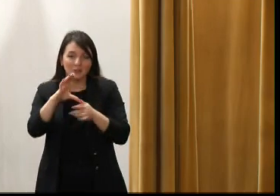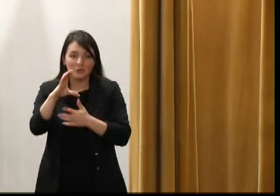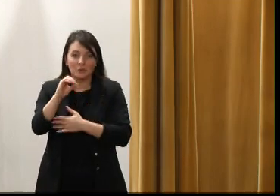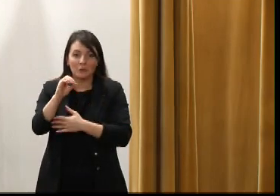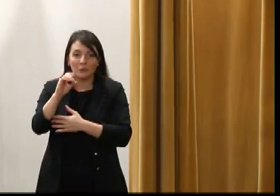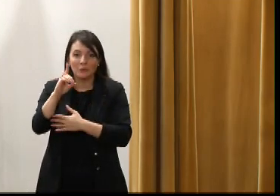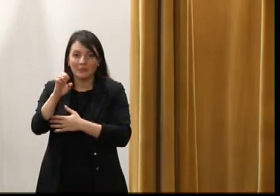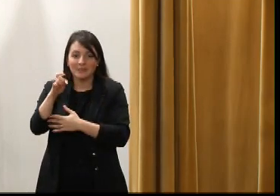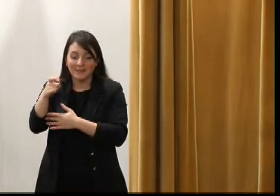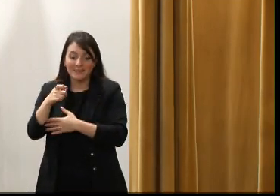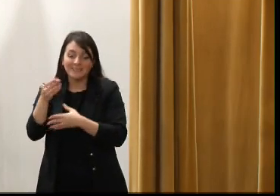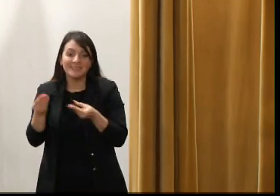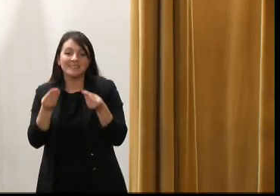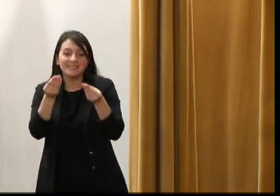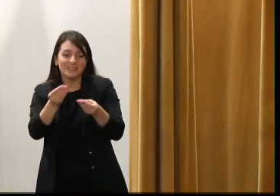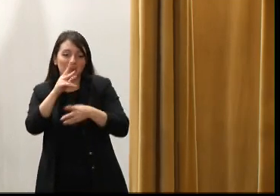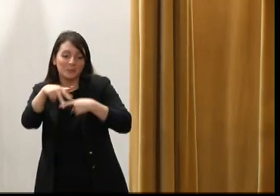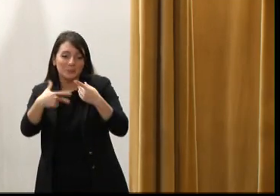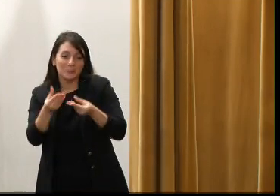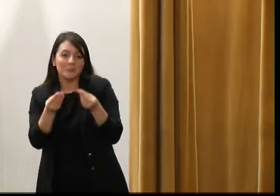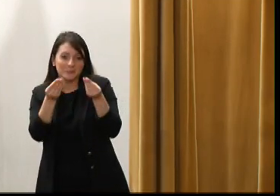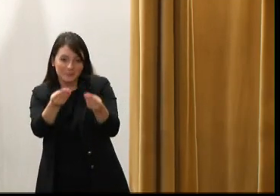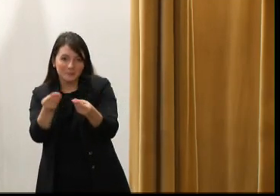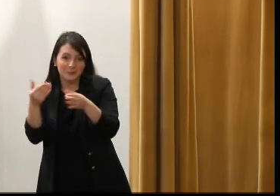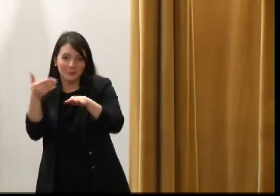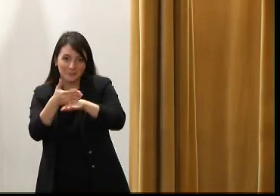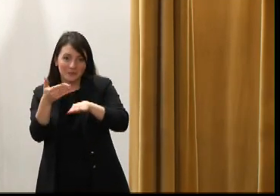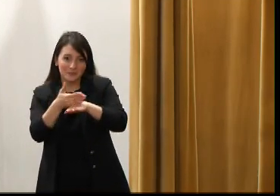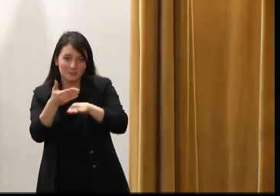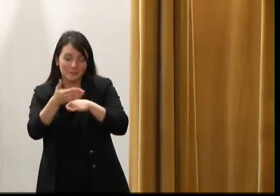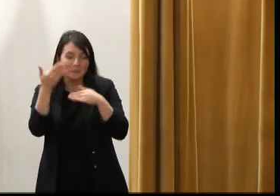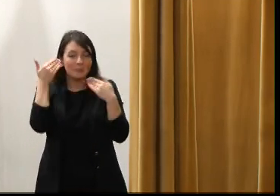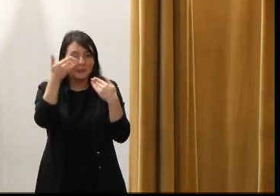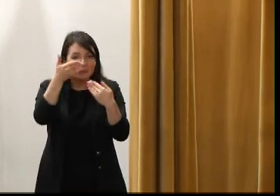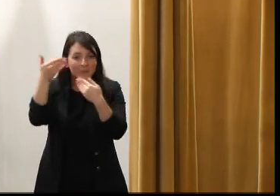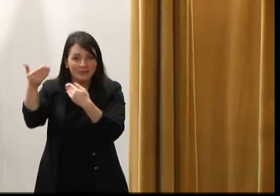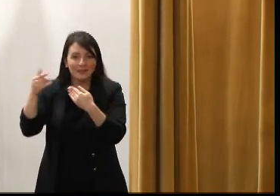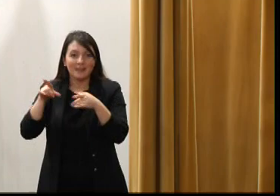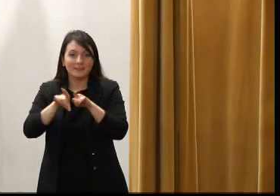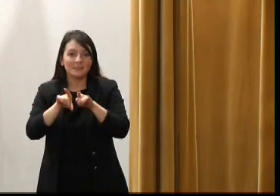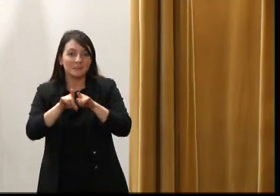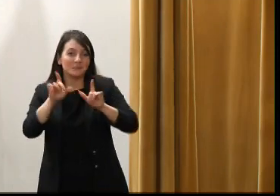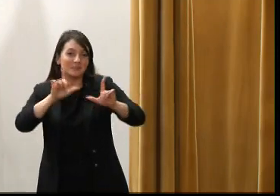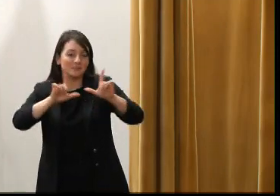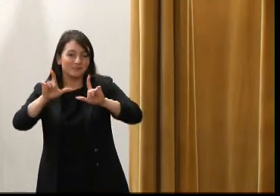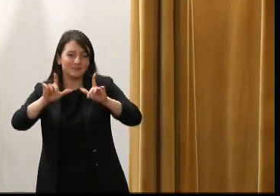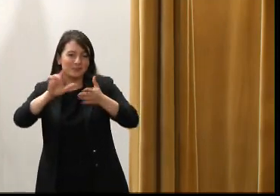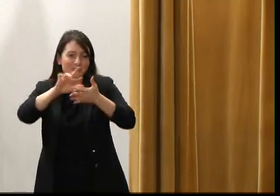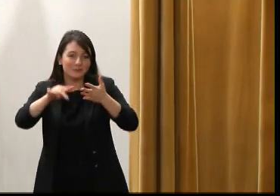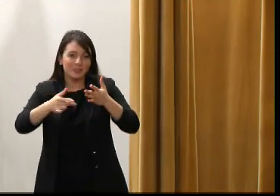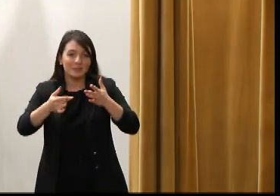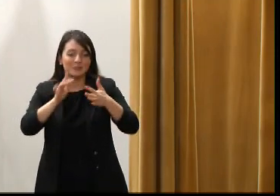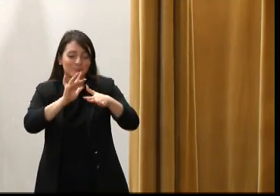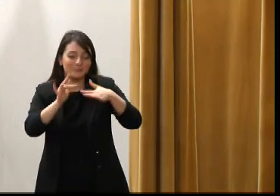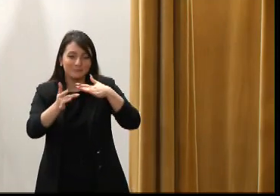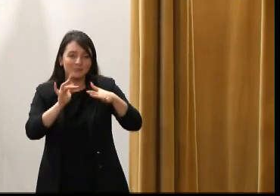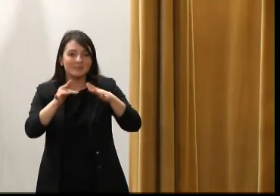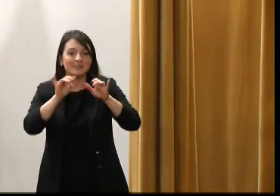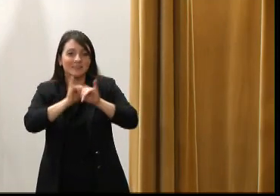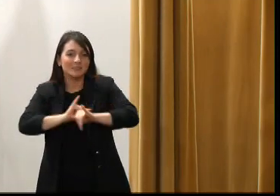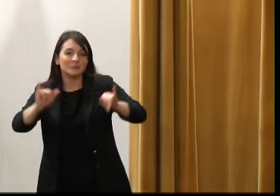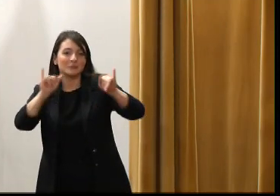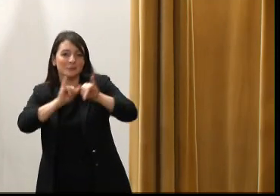aos participantes. Nosso muito obrigado à imprensa, que divulgou o evento exaustivamente, a ponto